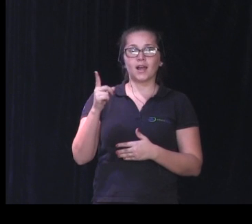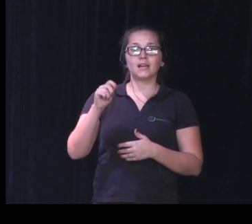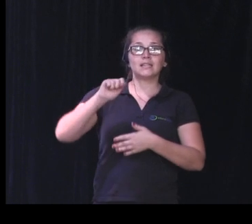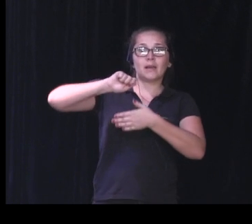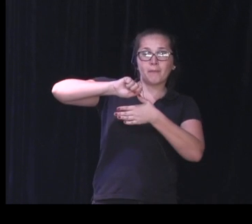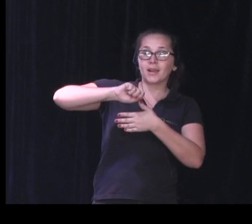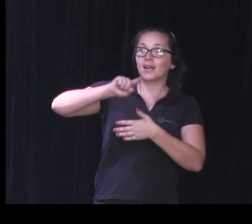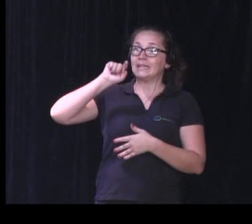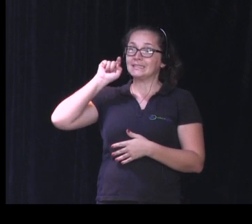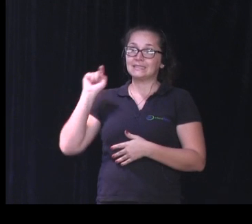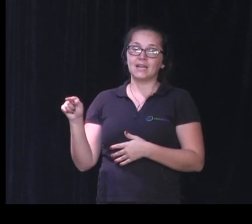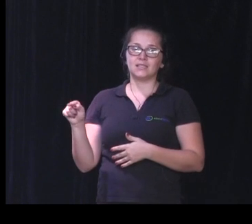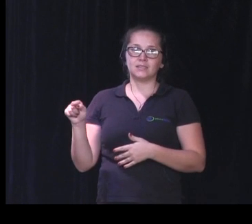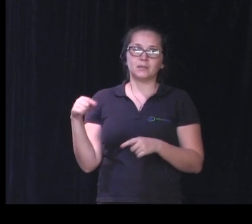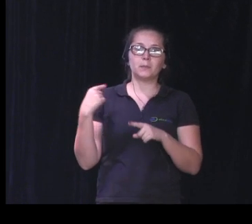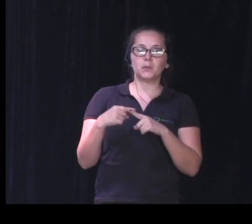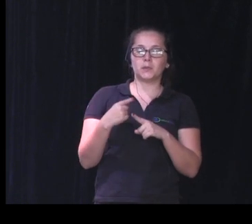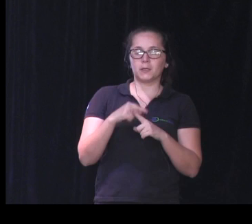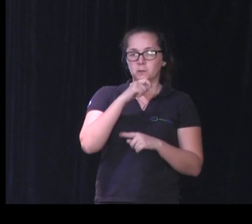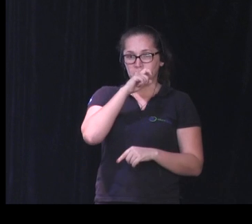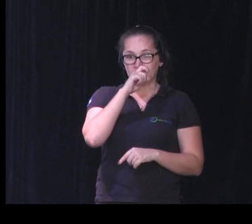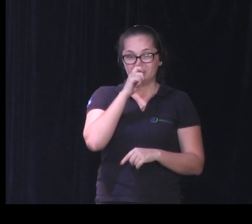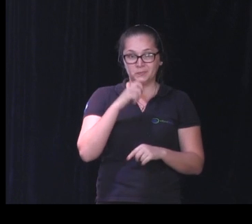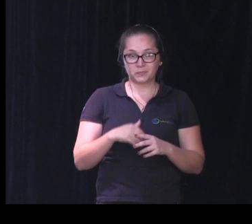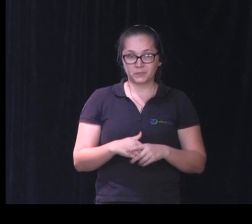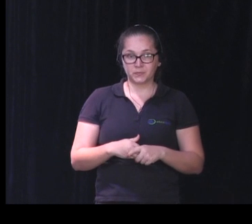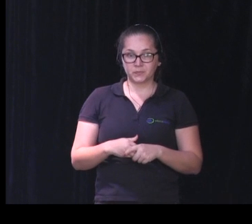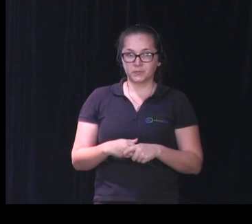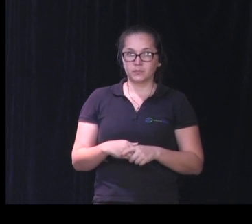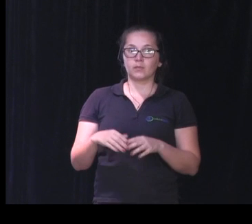E começa a falar da América dali. Por quê?